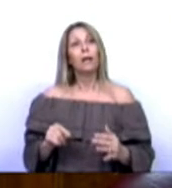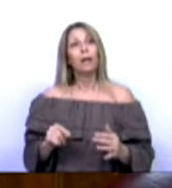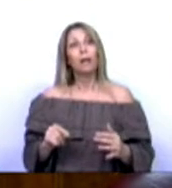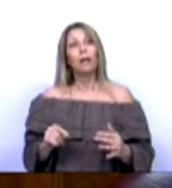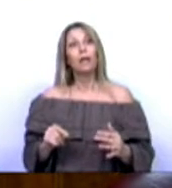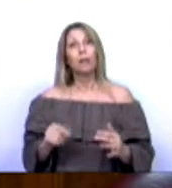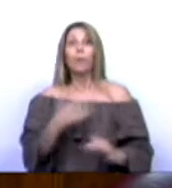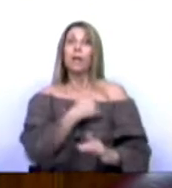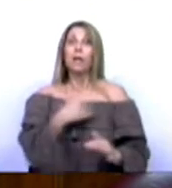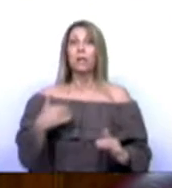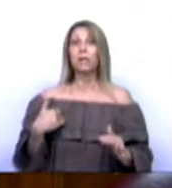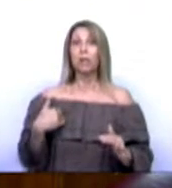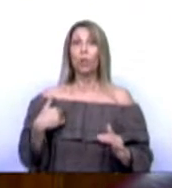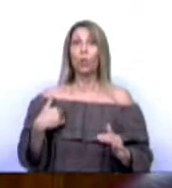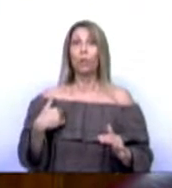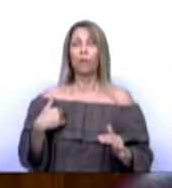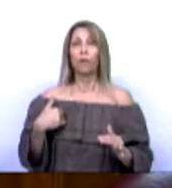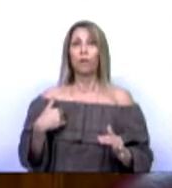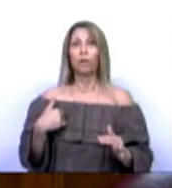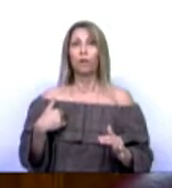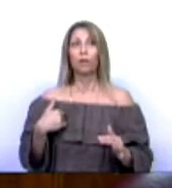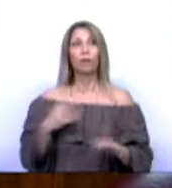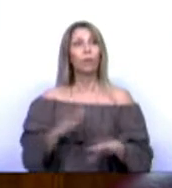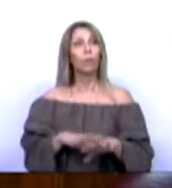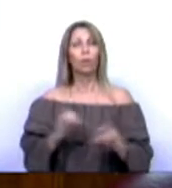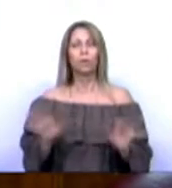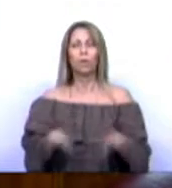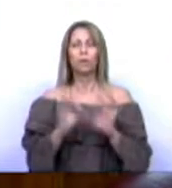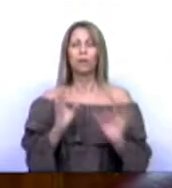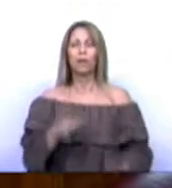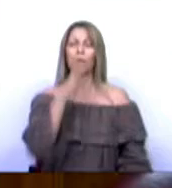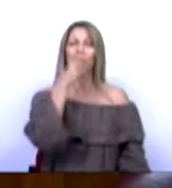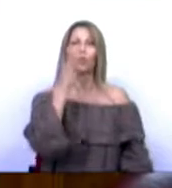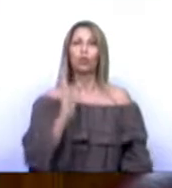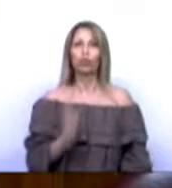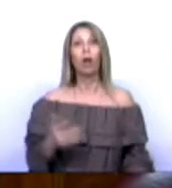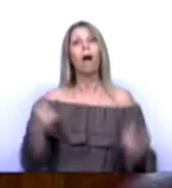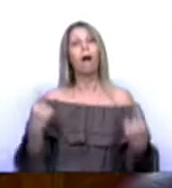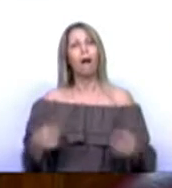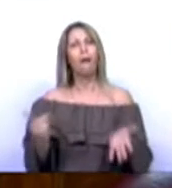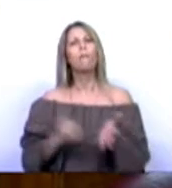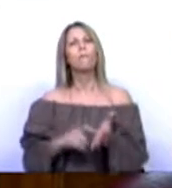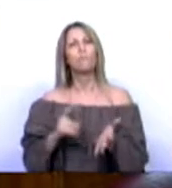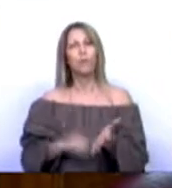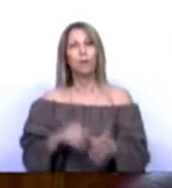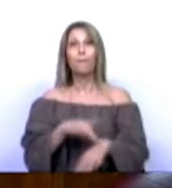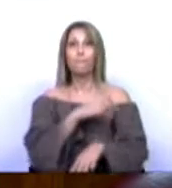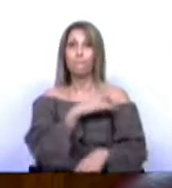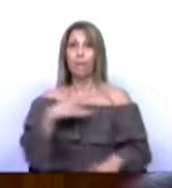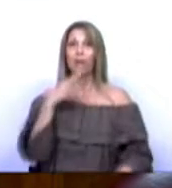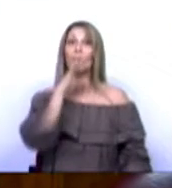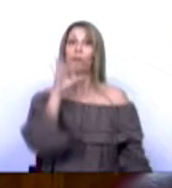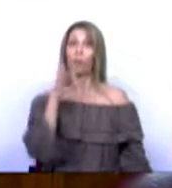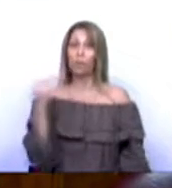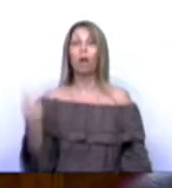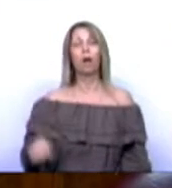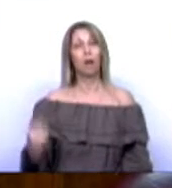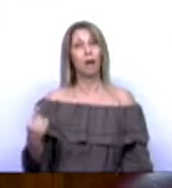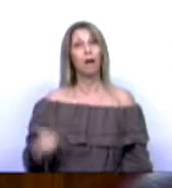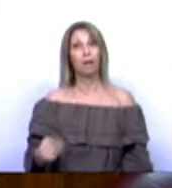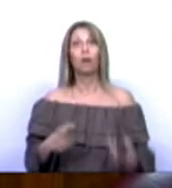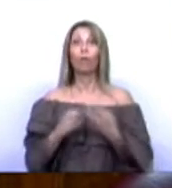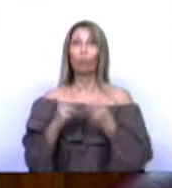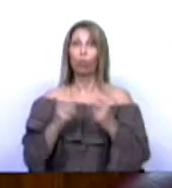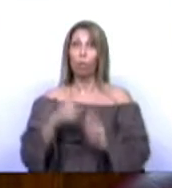de saúde. É por isso, e tal também já foi referido, existe uma escassez de médicos de família, esse é um problema que deve